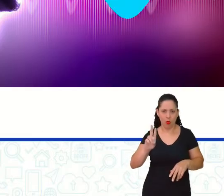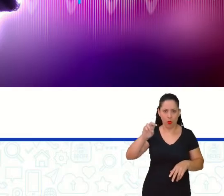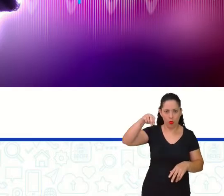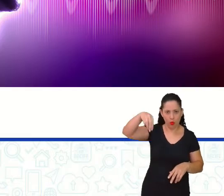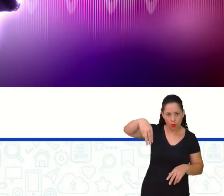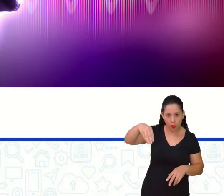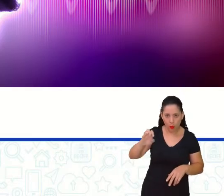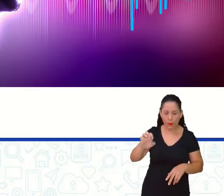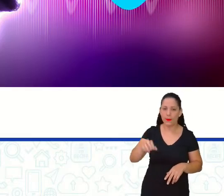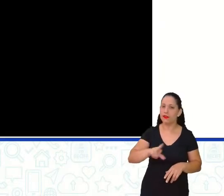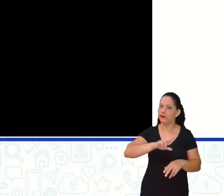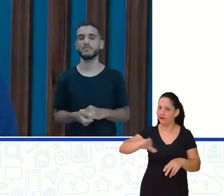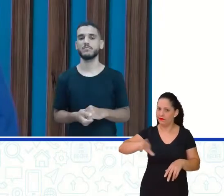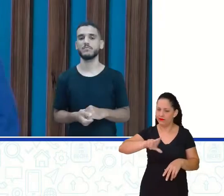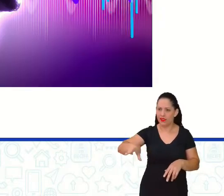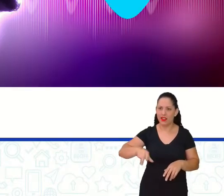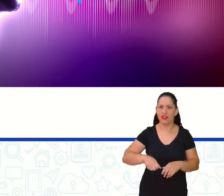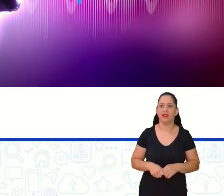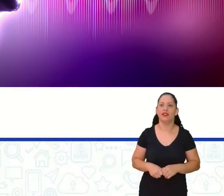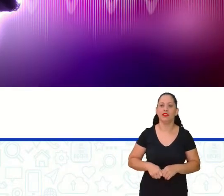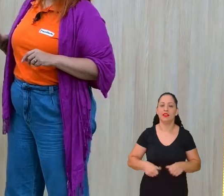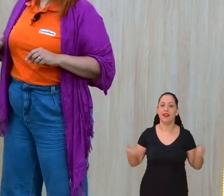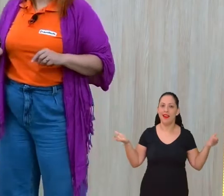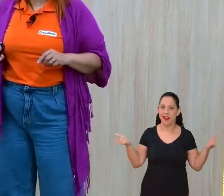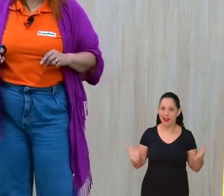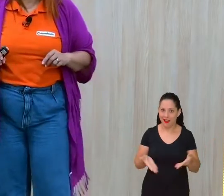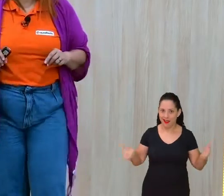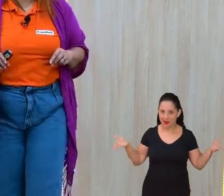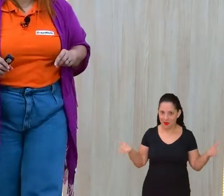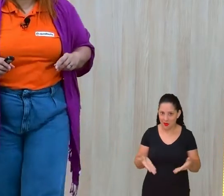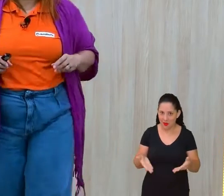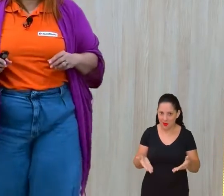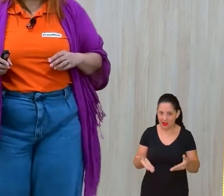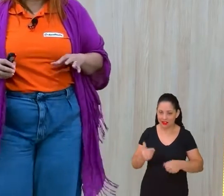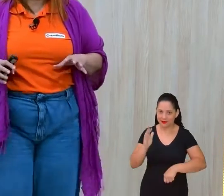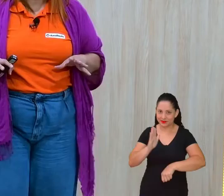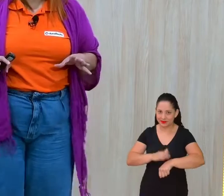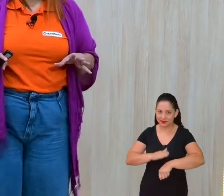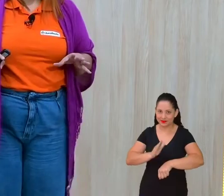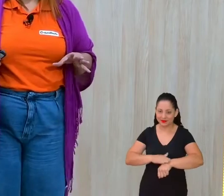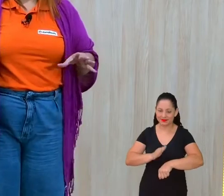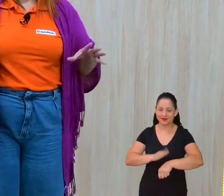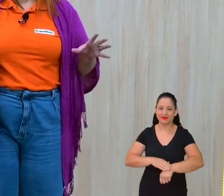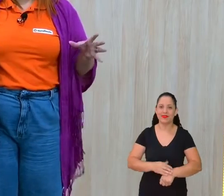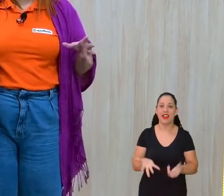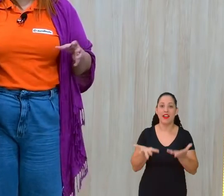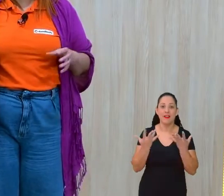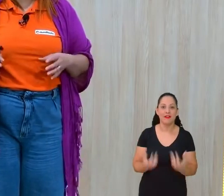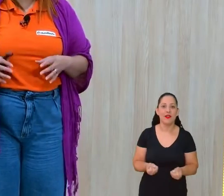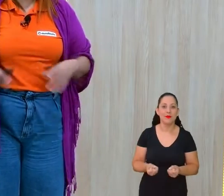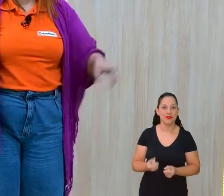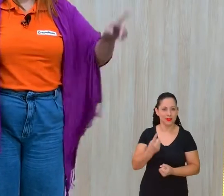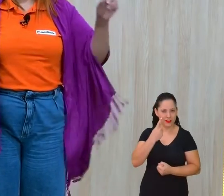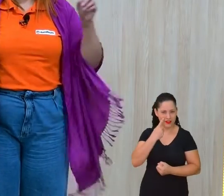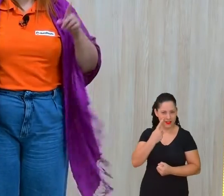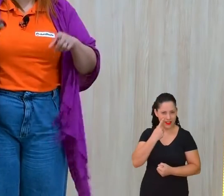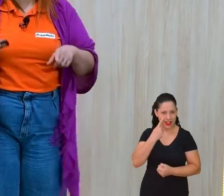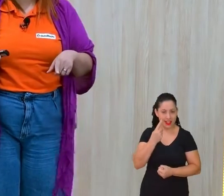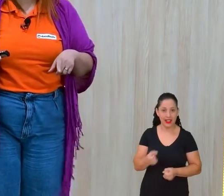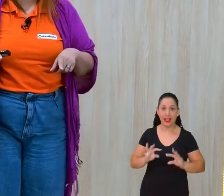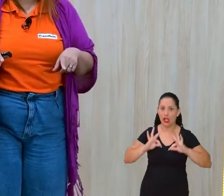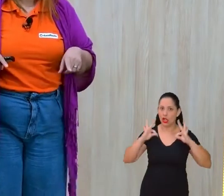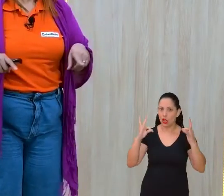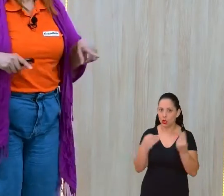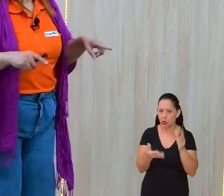isso. Bom, agora, neste exato momento, vamos a mão na massa, todo mundo com o tablet